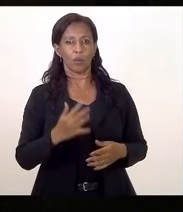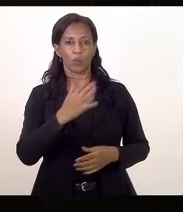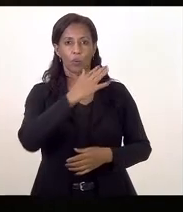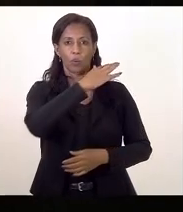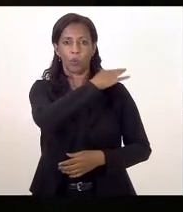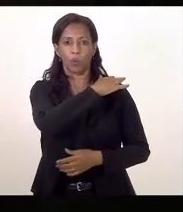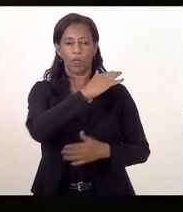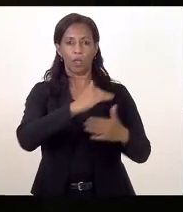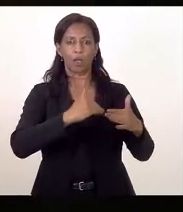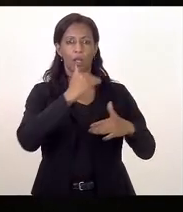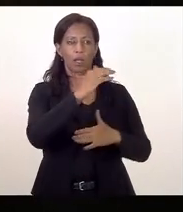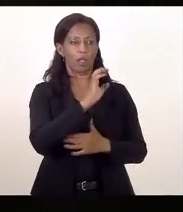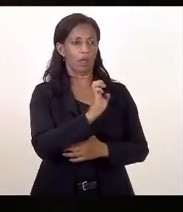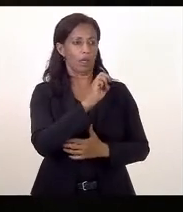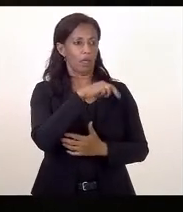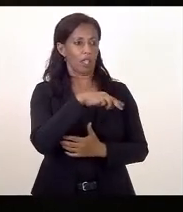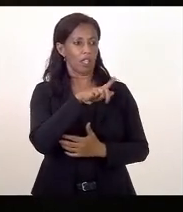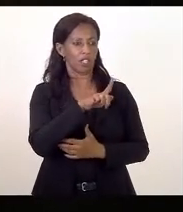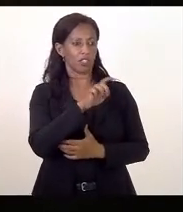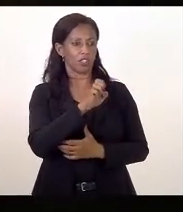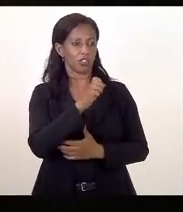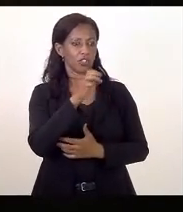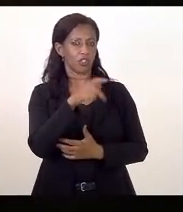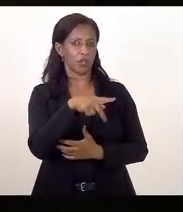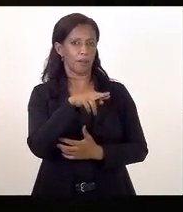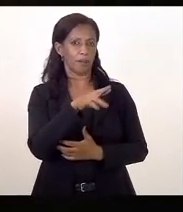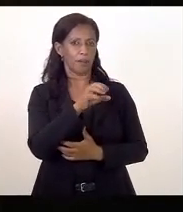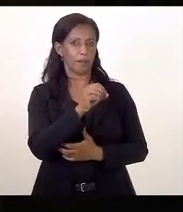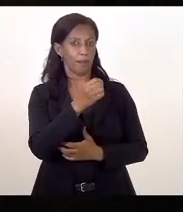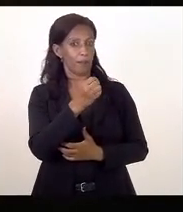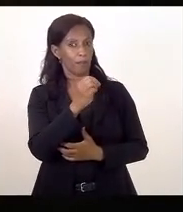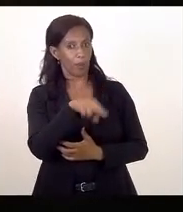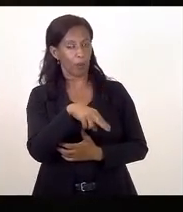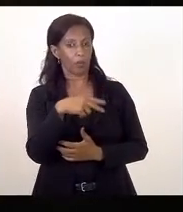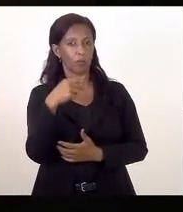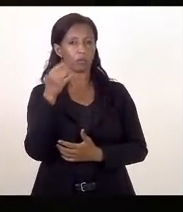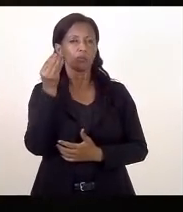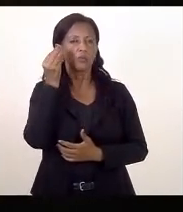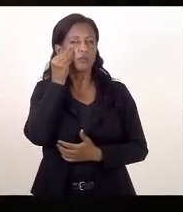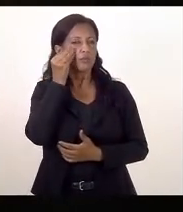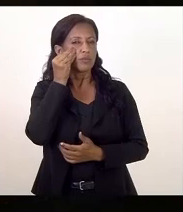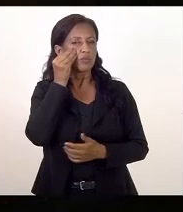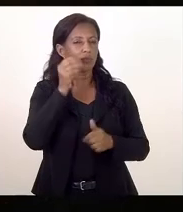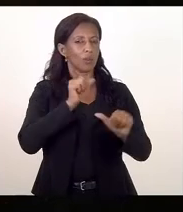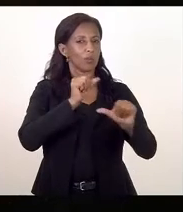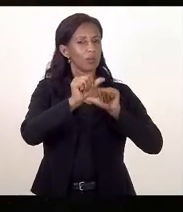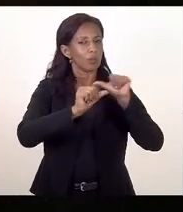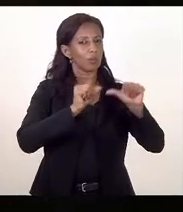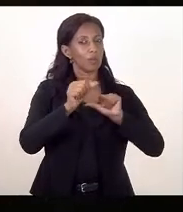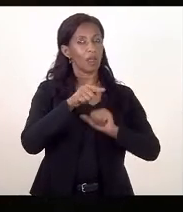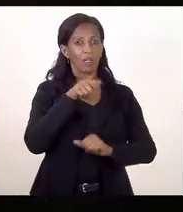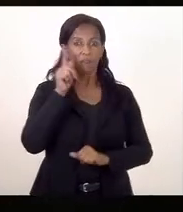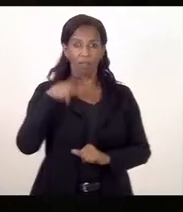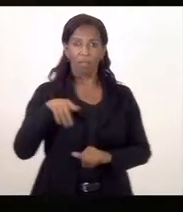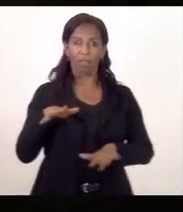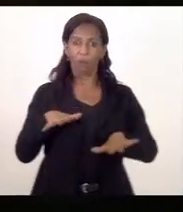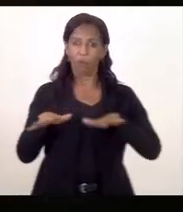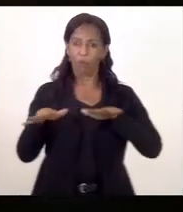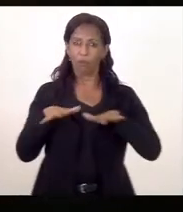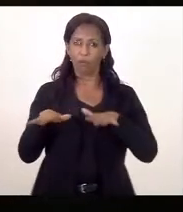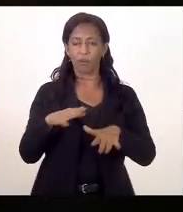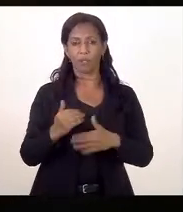Engeprom para trocar experiências, e esse é um movimento que vem